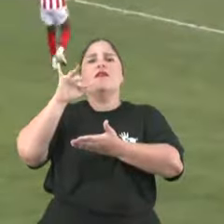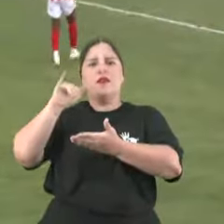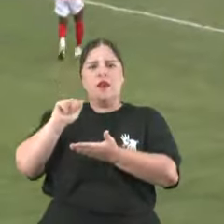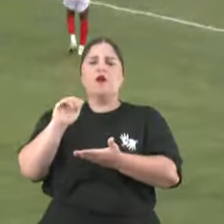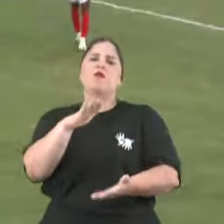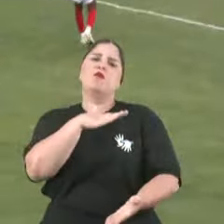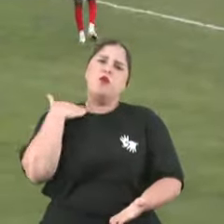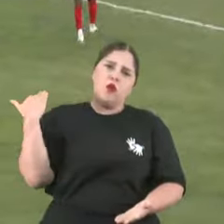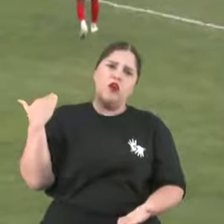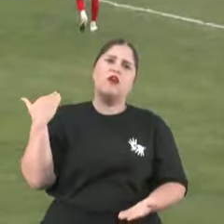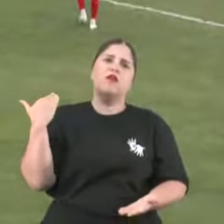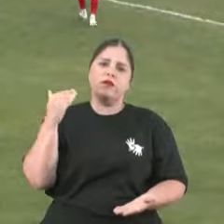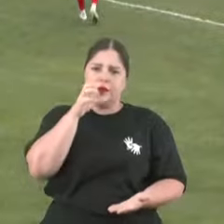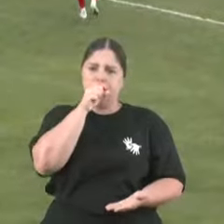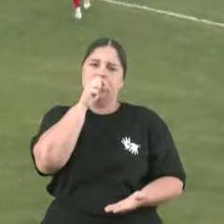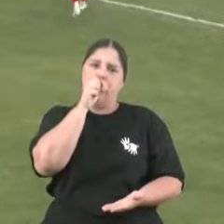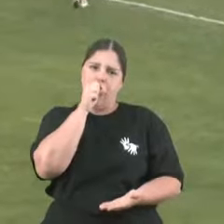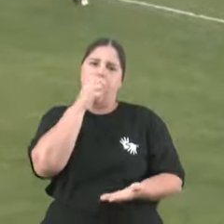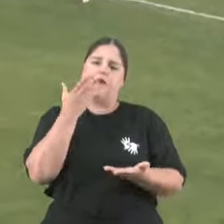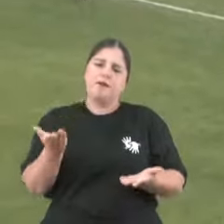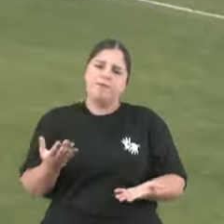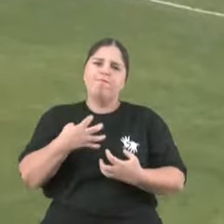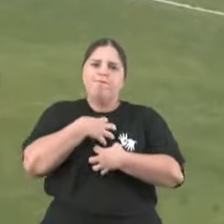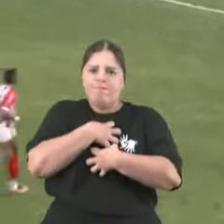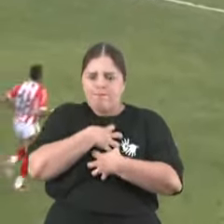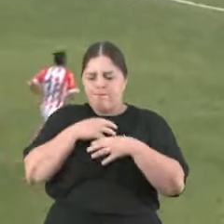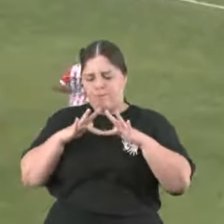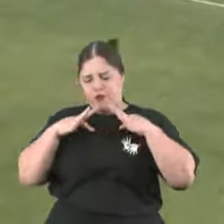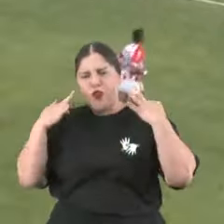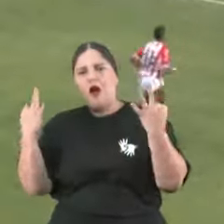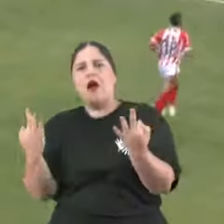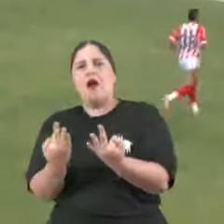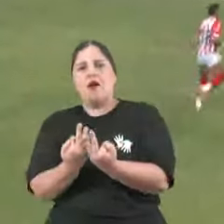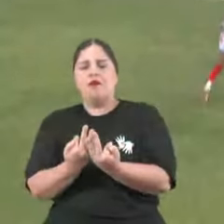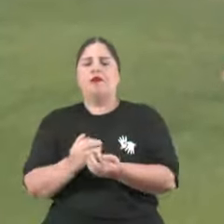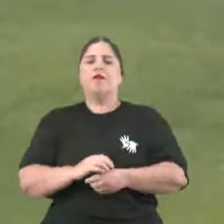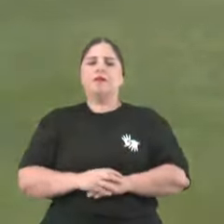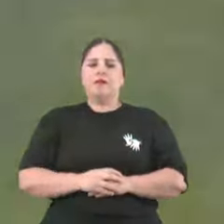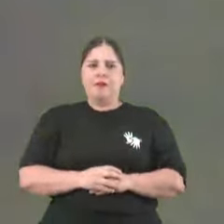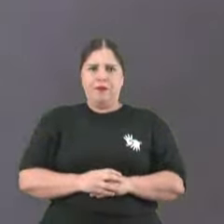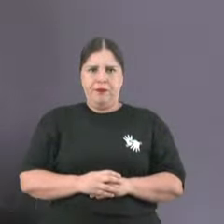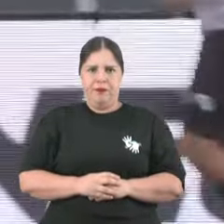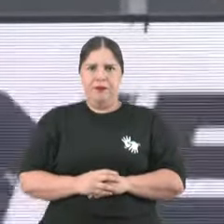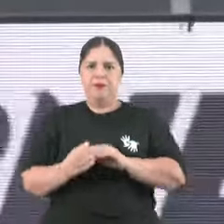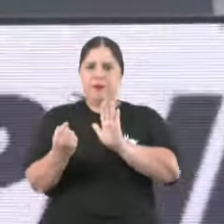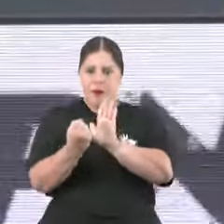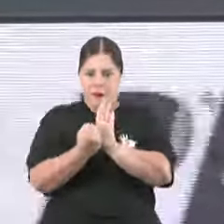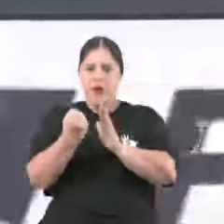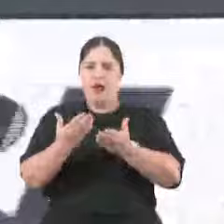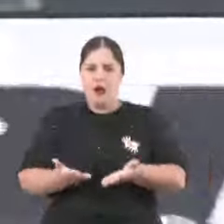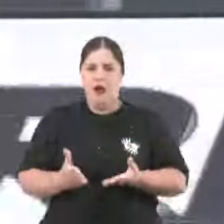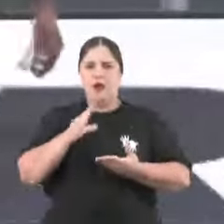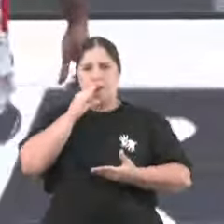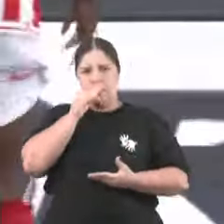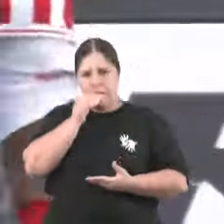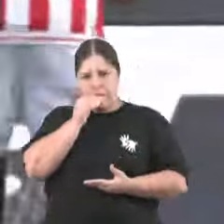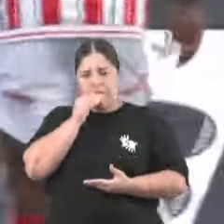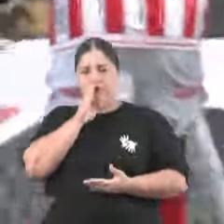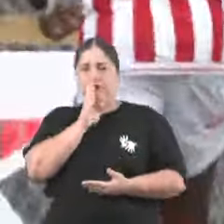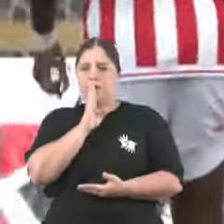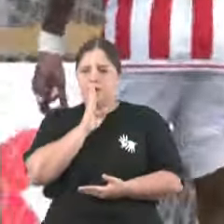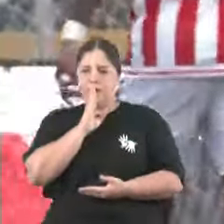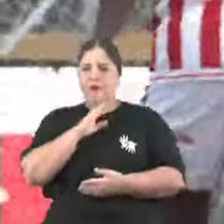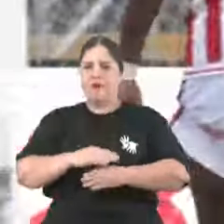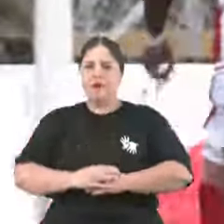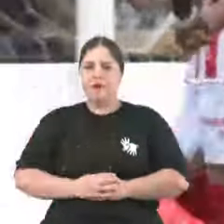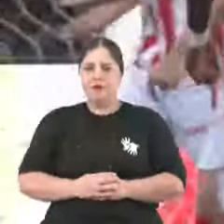neste sábado. Nosso sentimento à família enlutada. Registro do PL, com um momento de sinalização ali rápido do árbitro